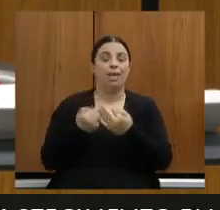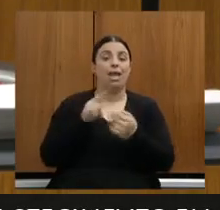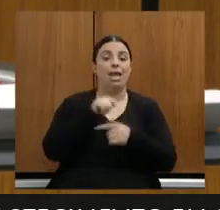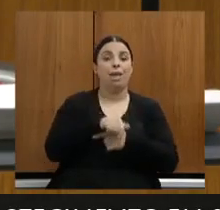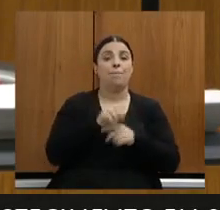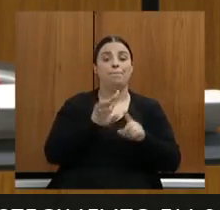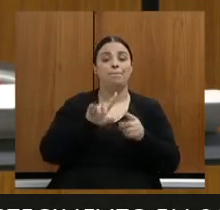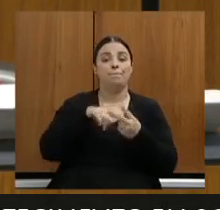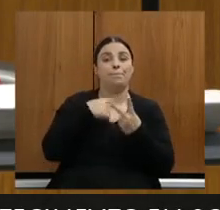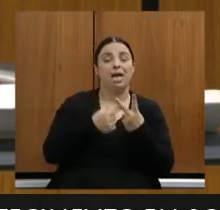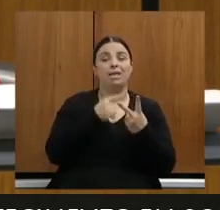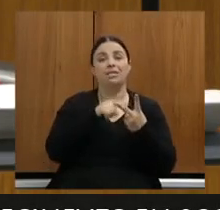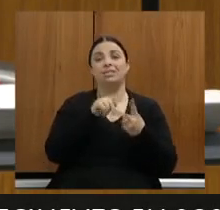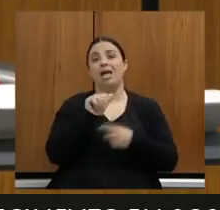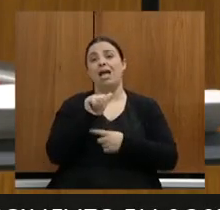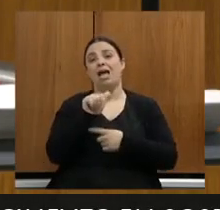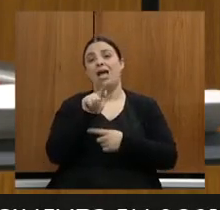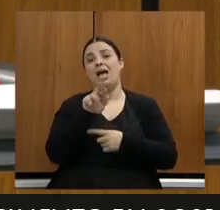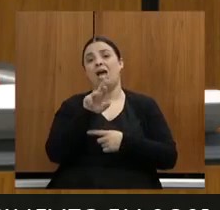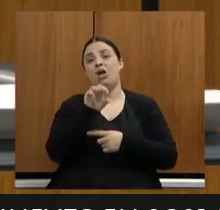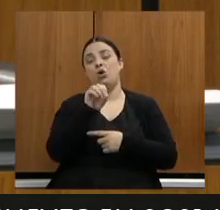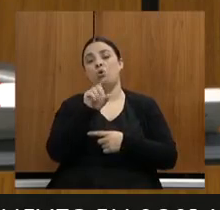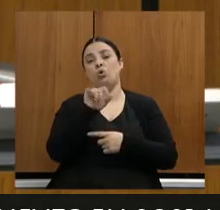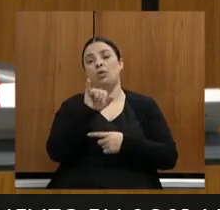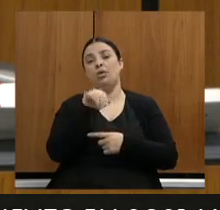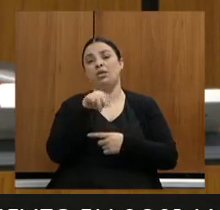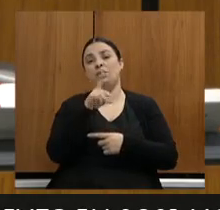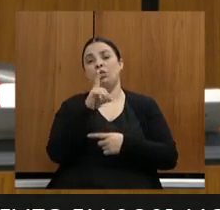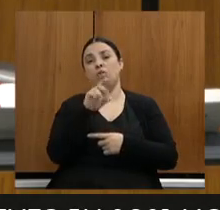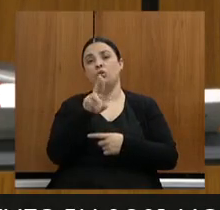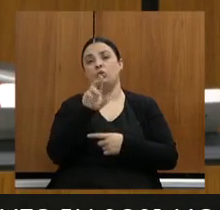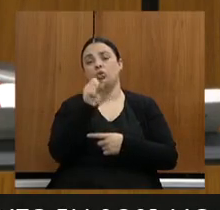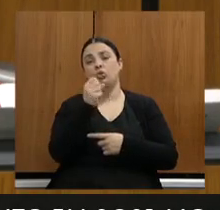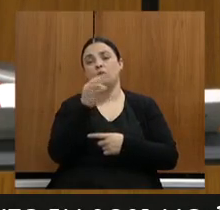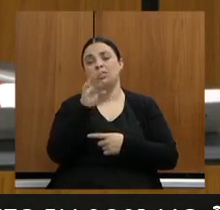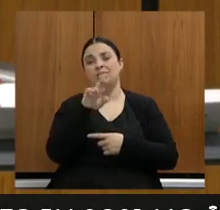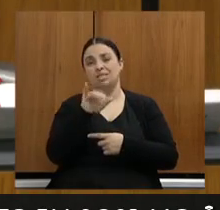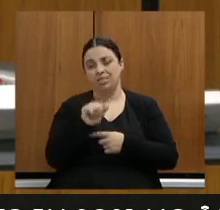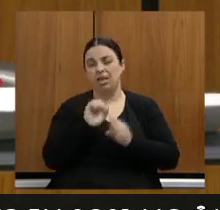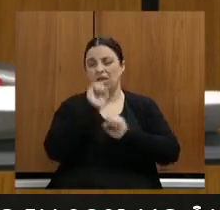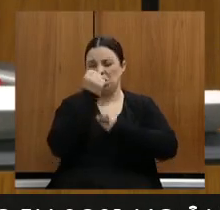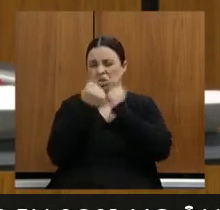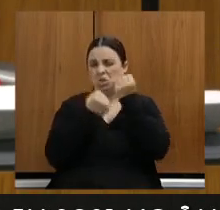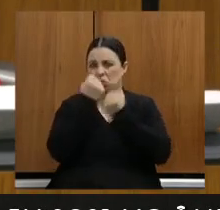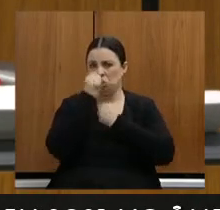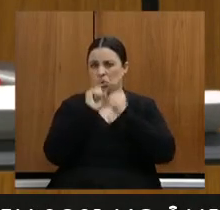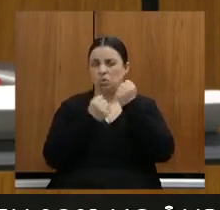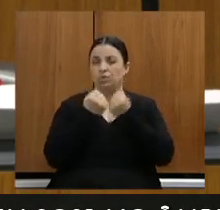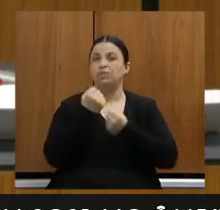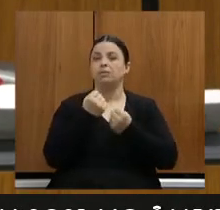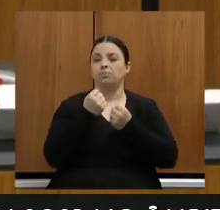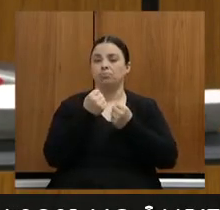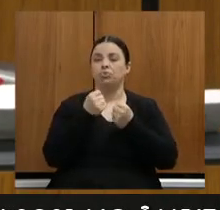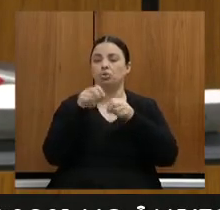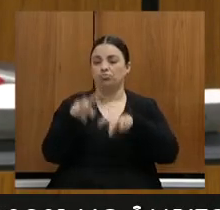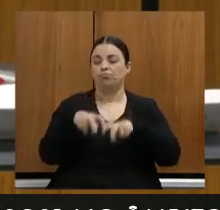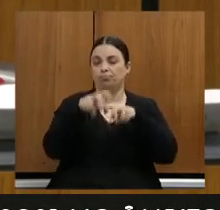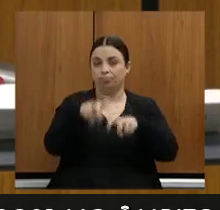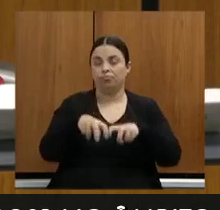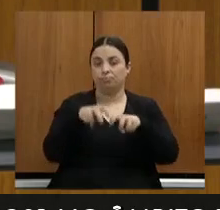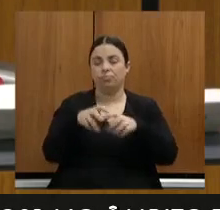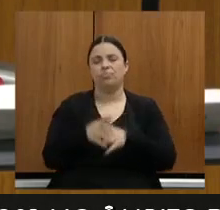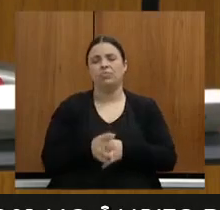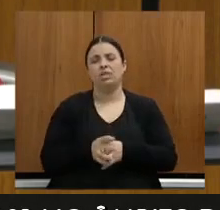da secretaria em que Pese a nós tenhamos 73 por cento dos estabelecimentos rurais